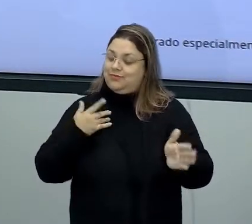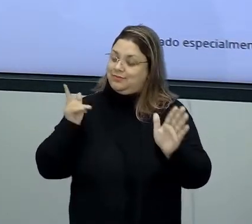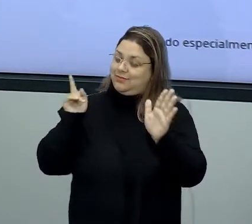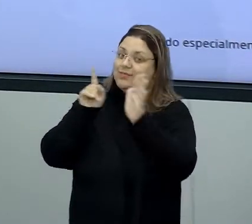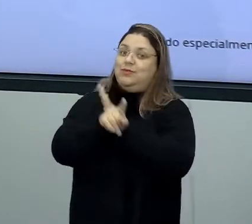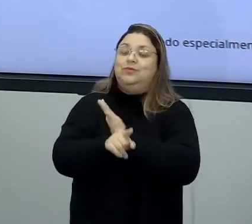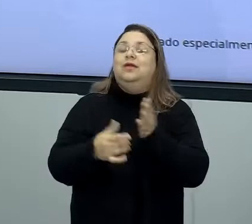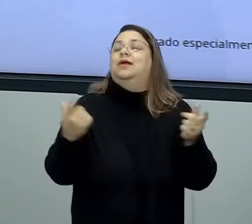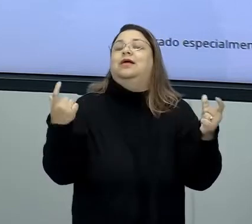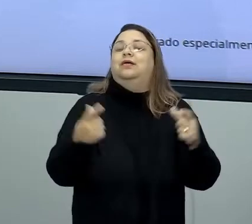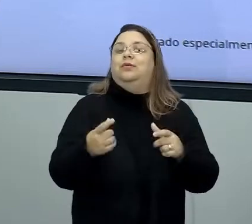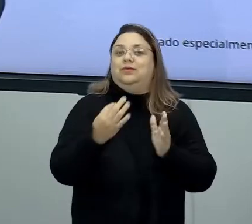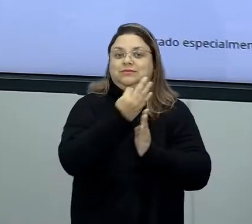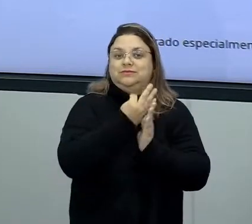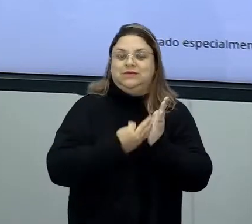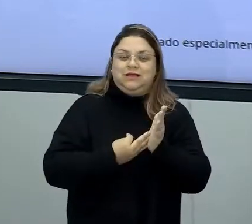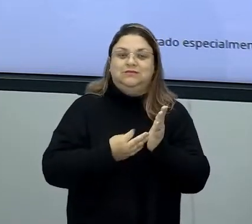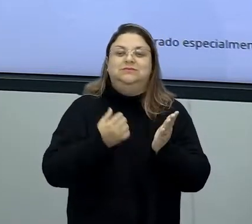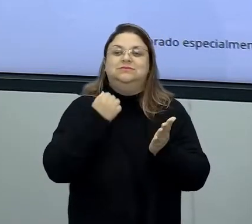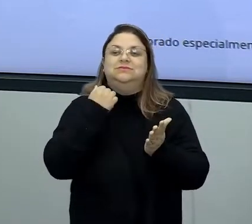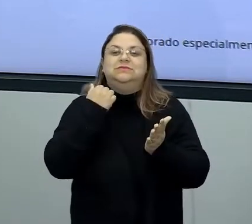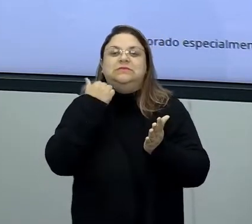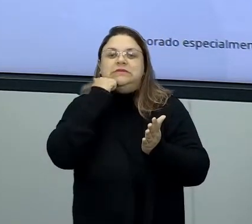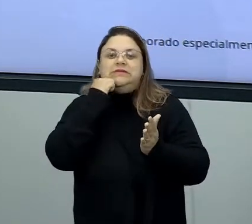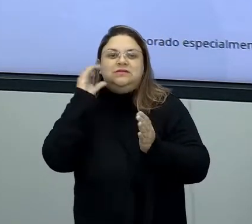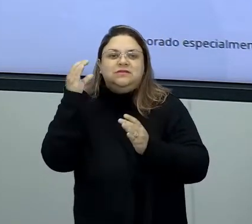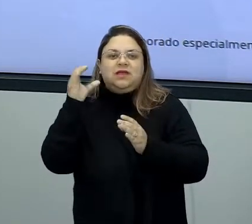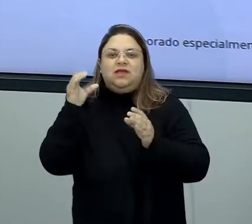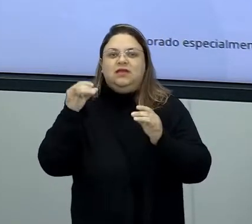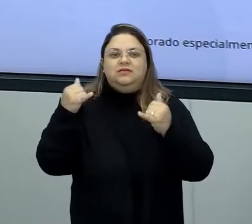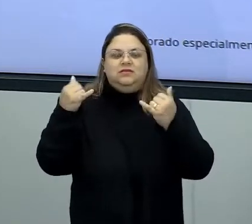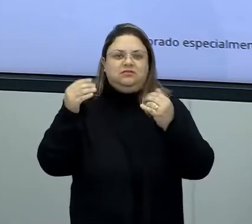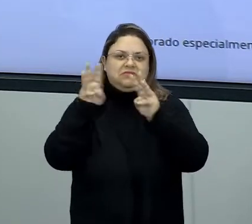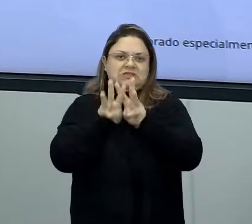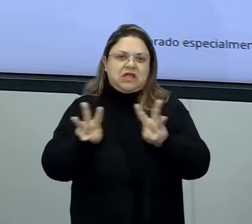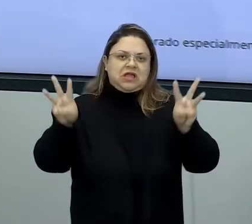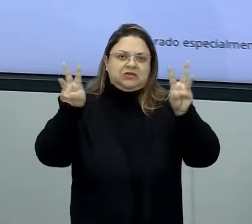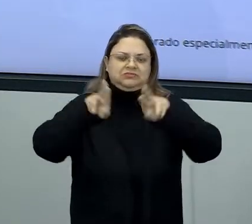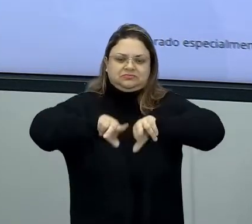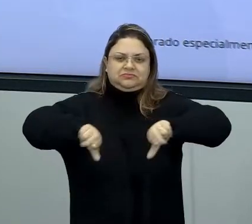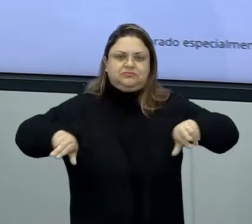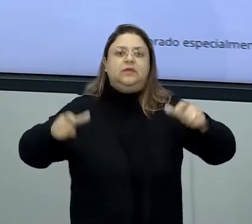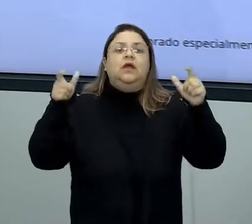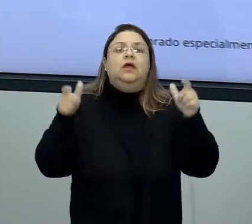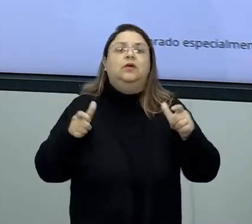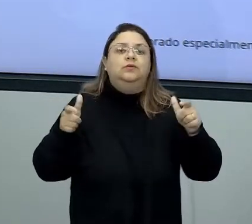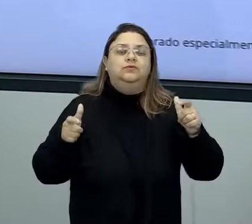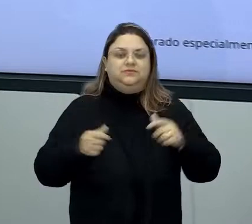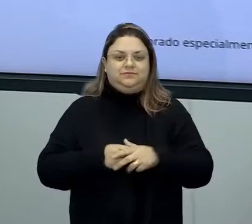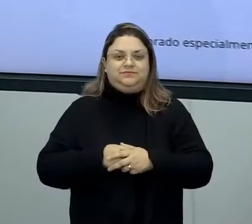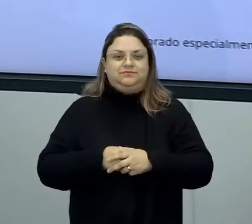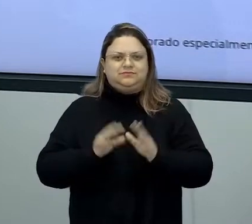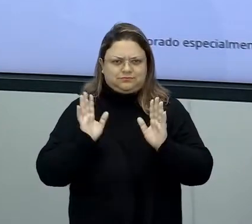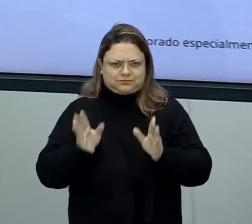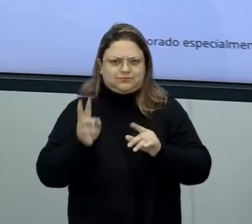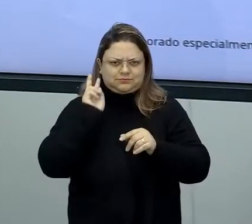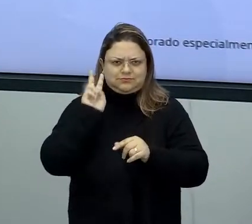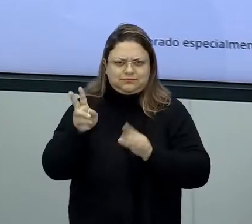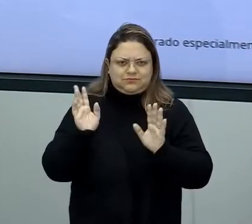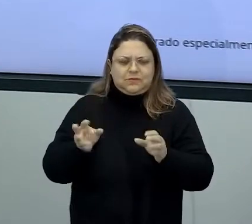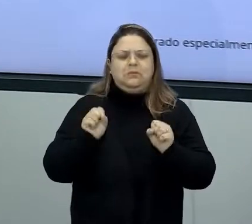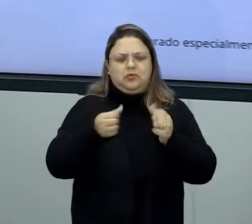encontramos esses textos, né? Quais sites a gente pode encontrar? Enquanto se vocês já conhecerem, pode até colocar para a gente no chat para a